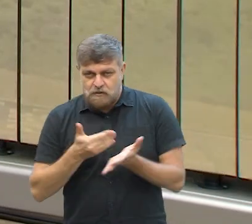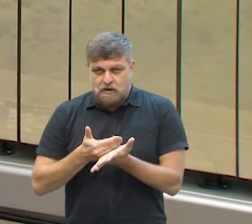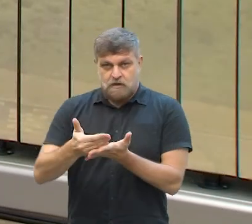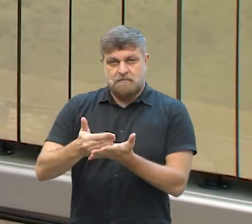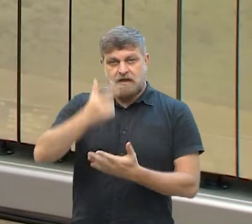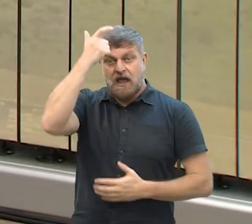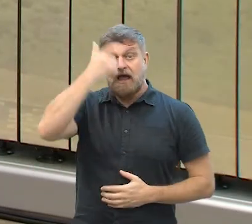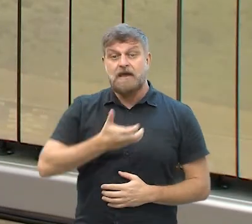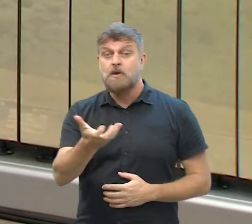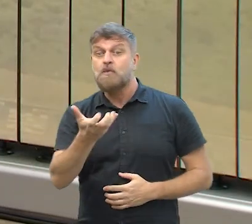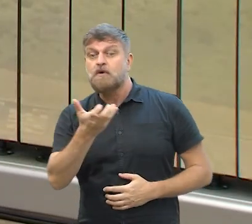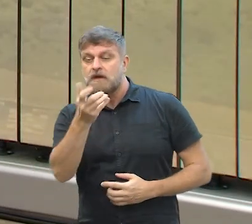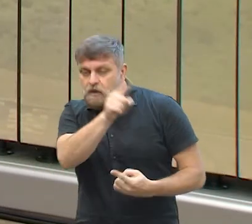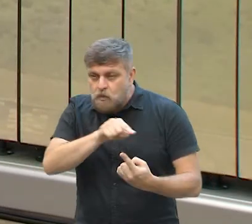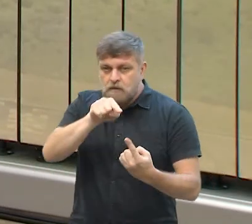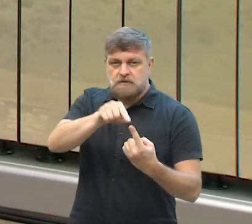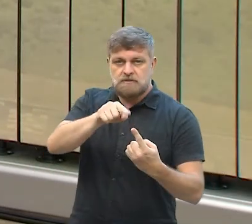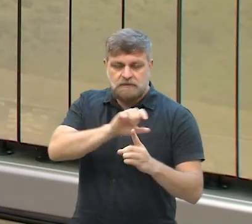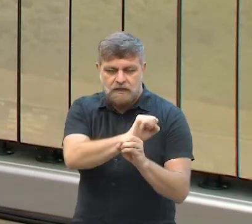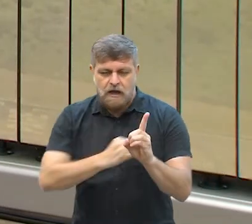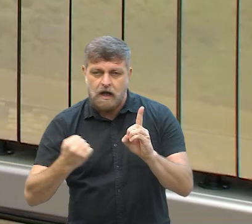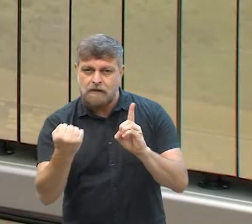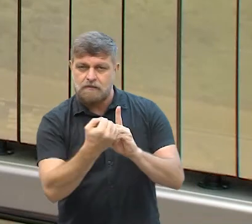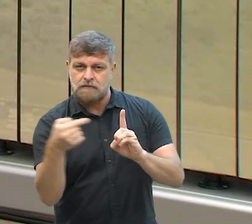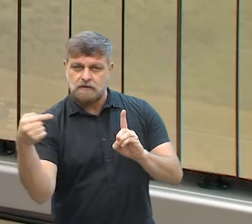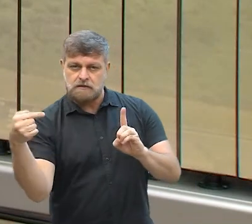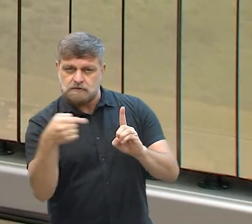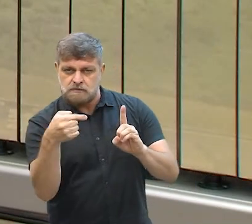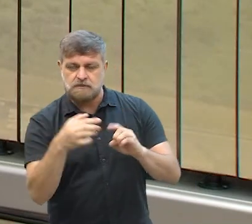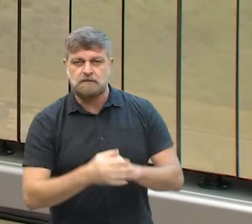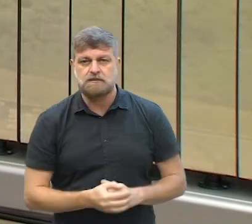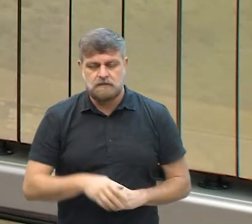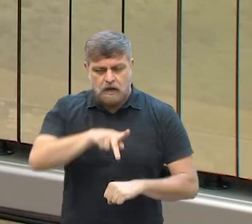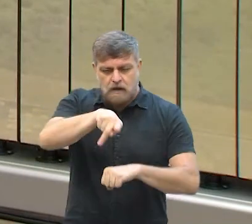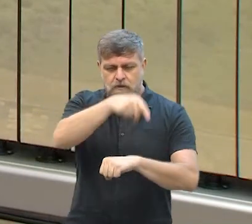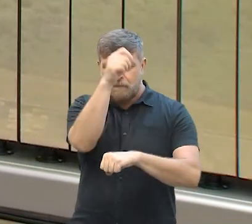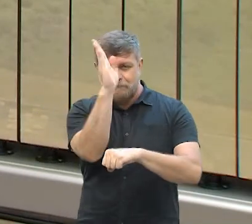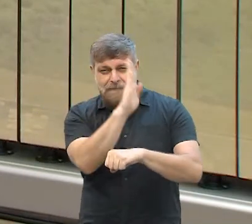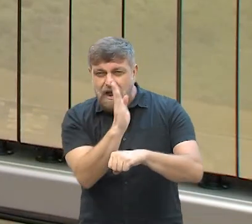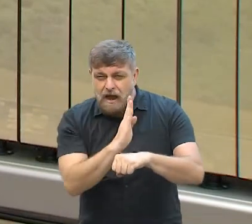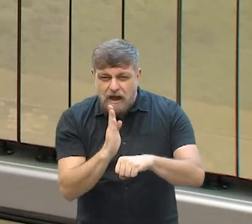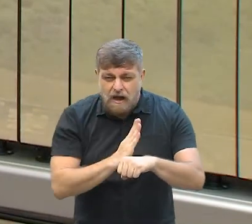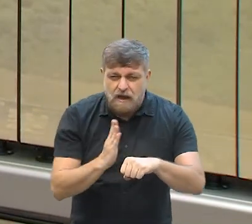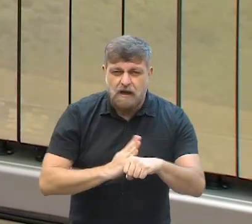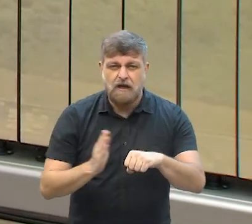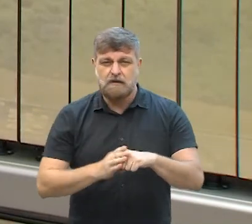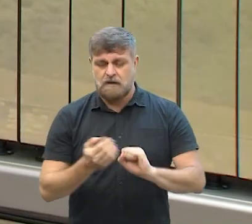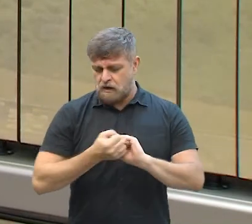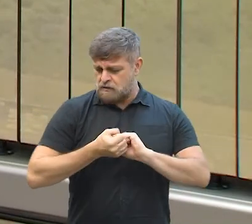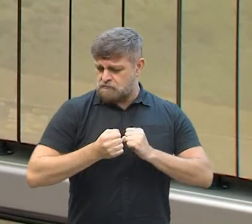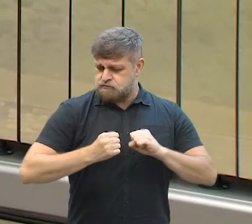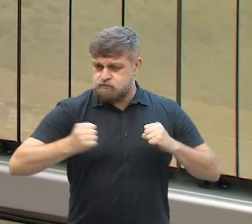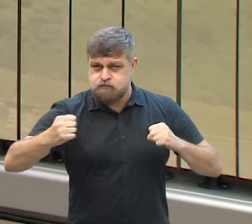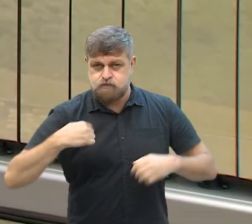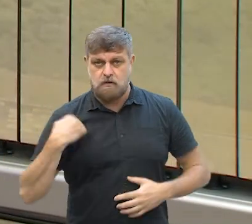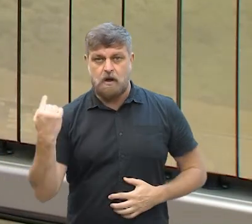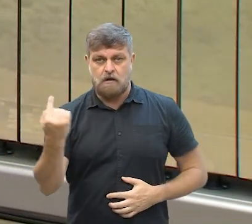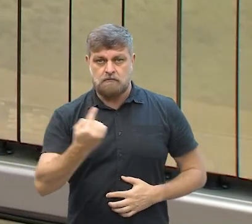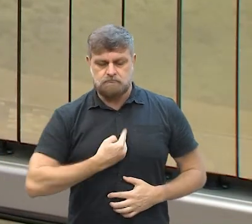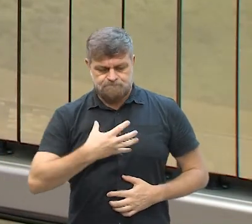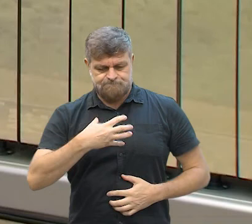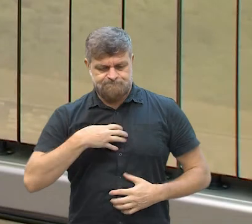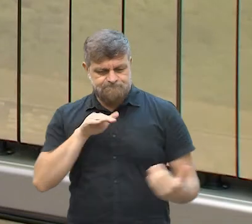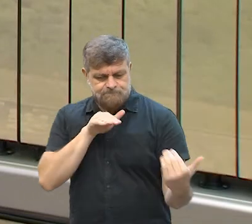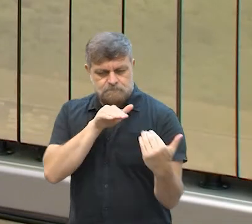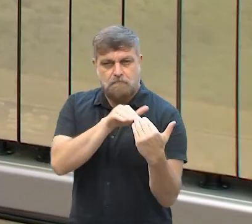acabou falando no início, eu tenho um sonho que a gente possa ter uma sociedade, né, e um país realmente grande, como